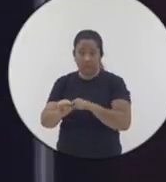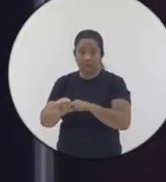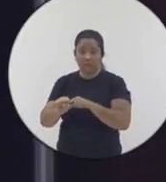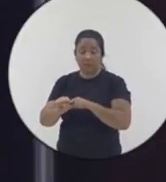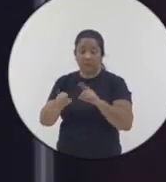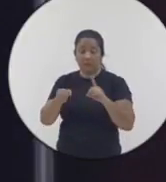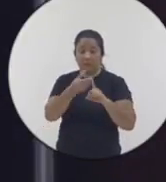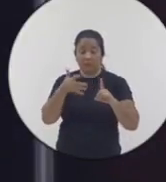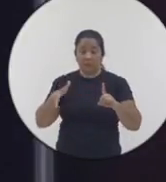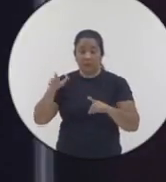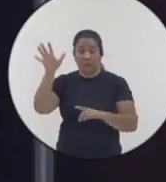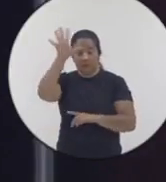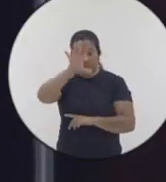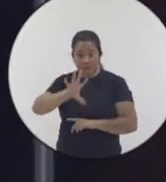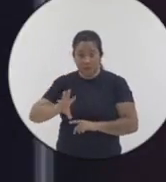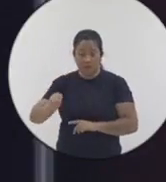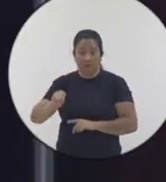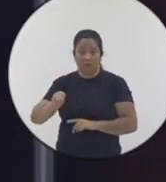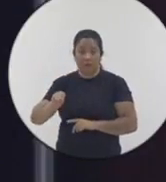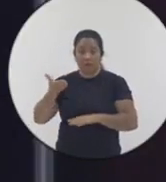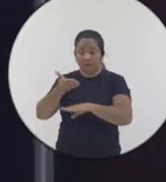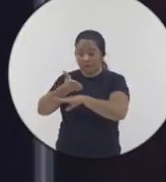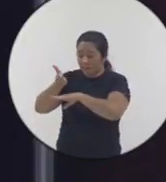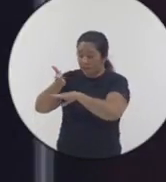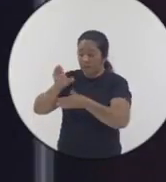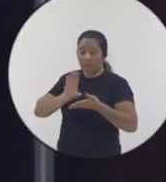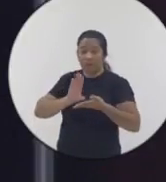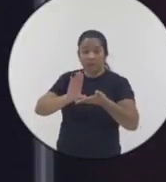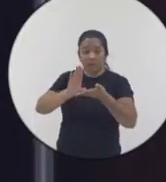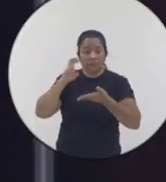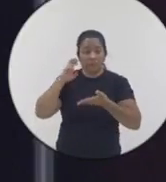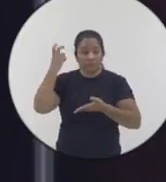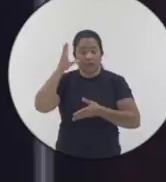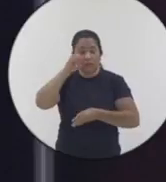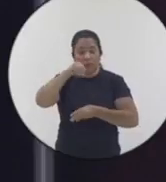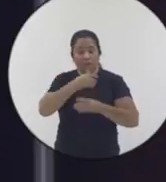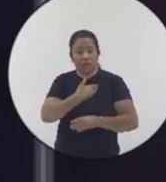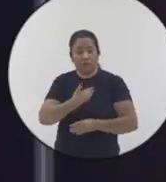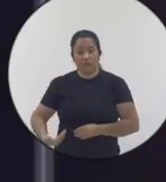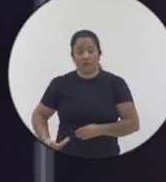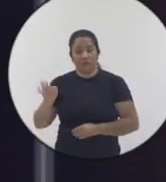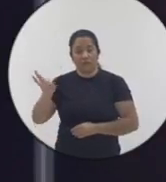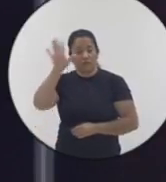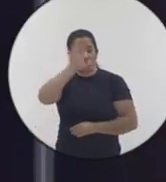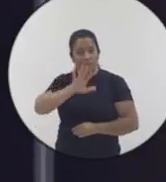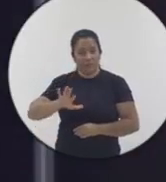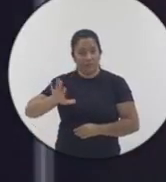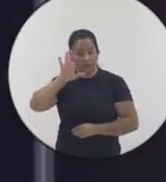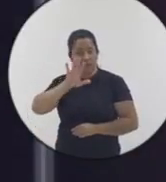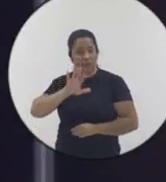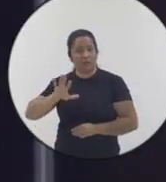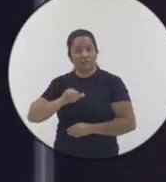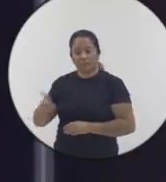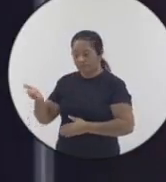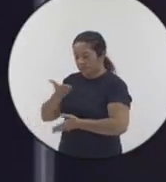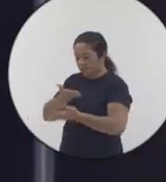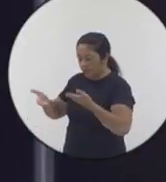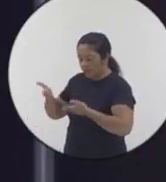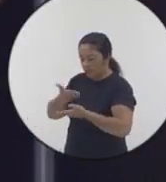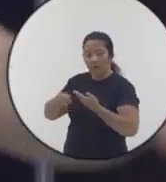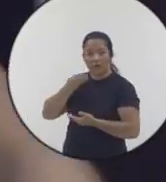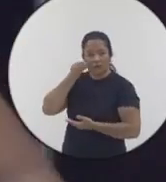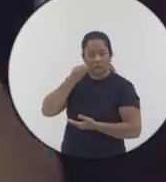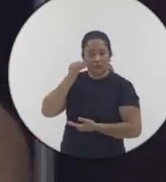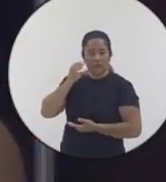LGBT nacional que mais ocupa conselhos de controle no governo federal. Isso nos propiciou muito essa troca. O CFP está